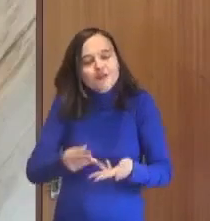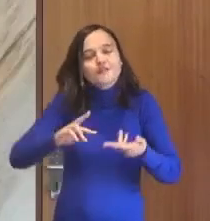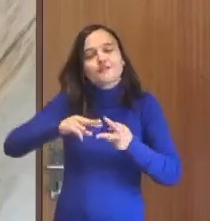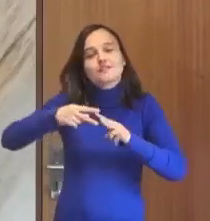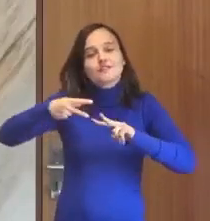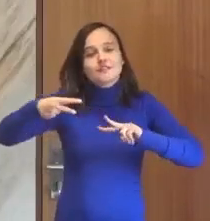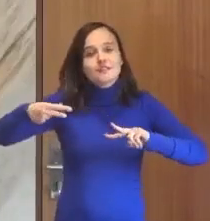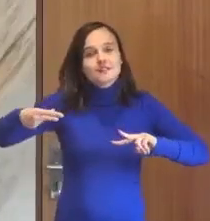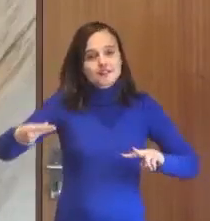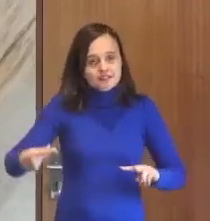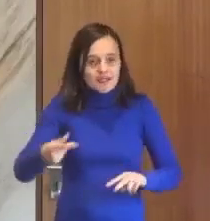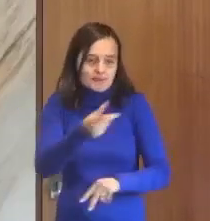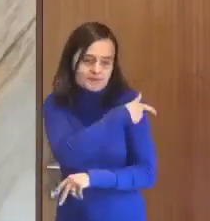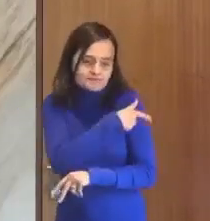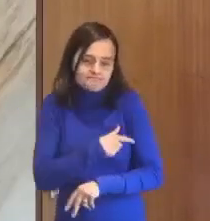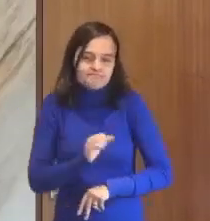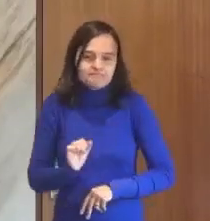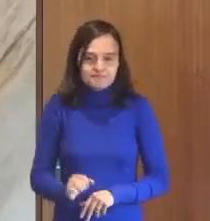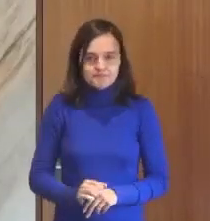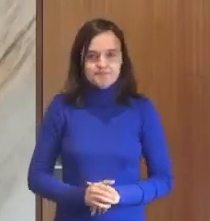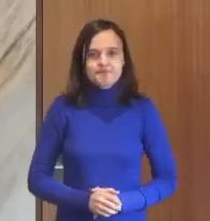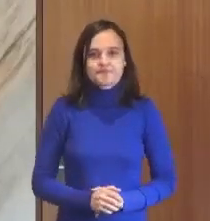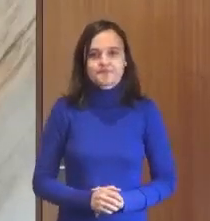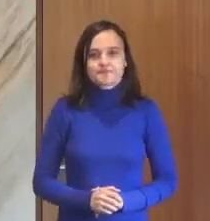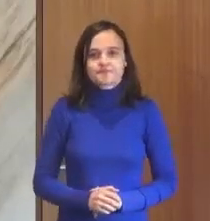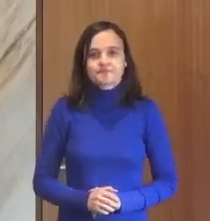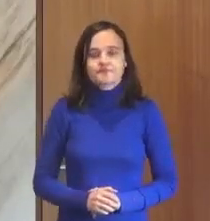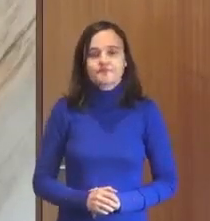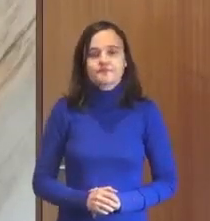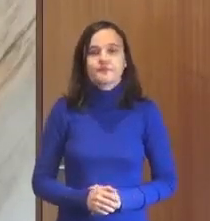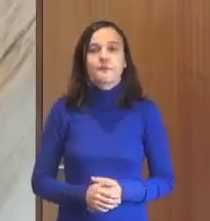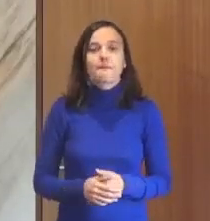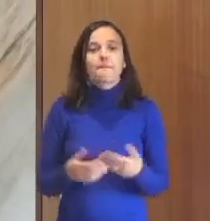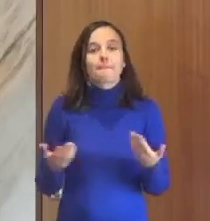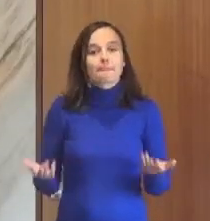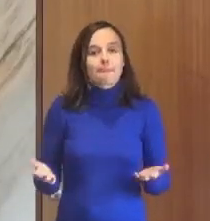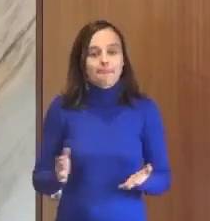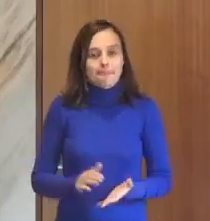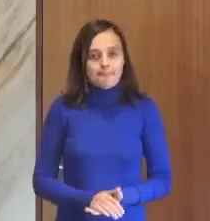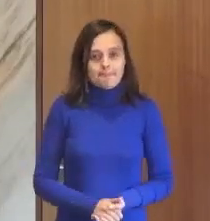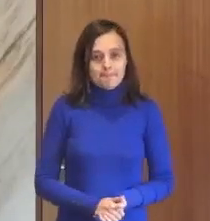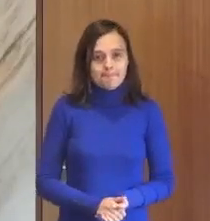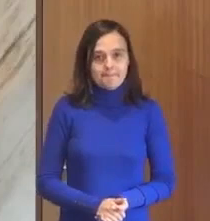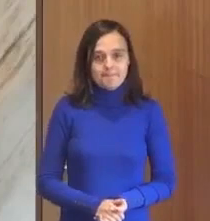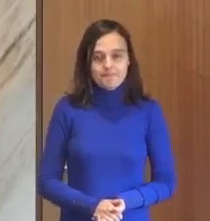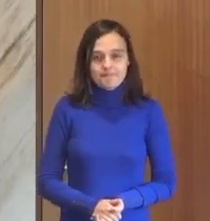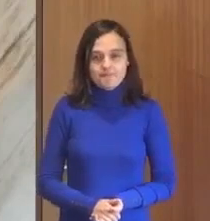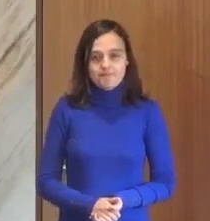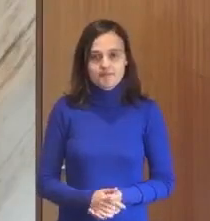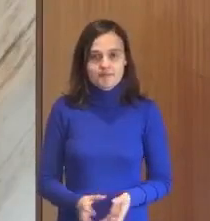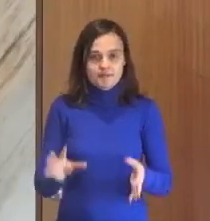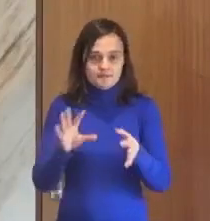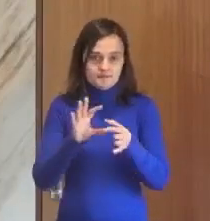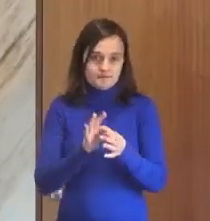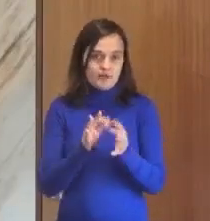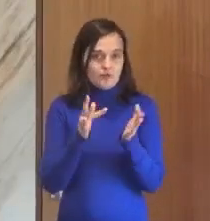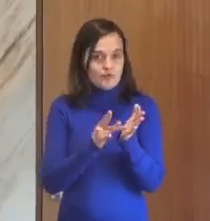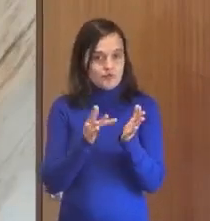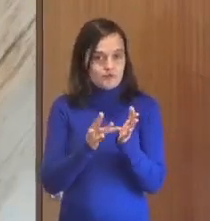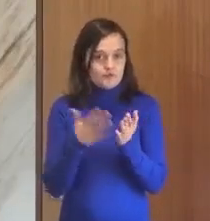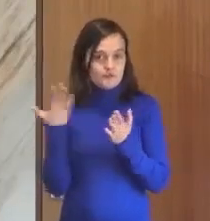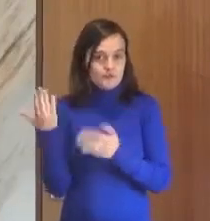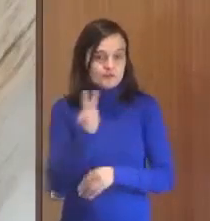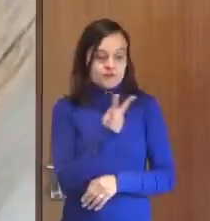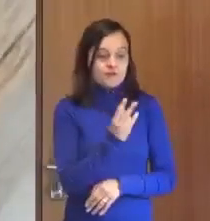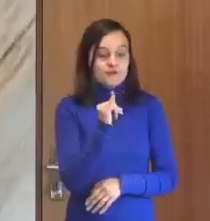fez representar. Muito bem, passando à obra Viriato Trágico, de